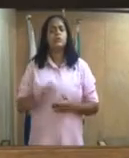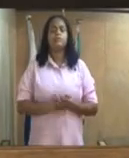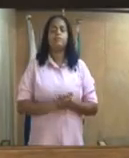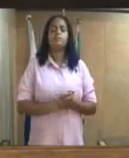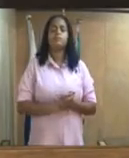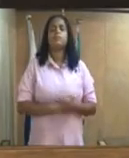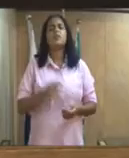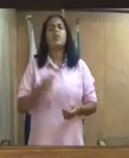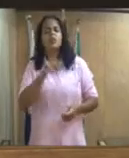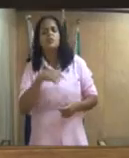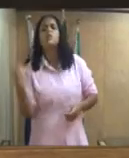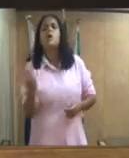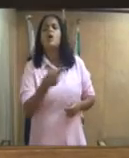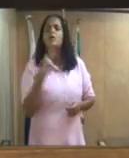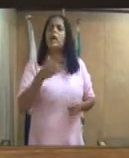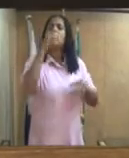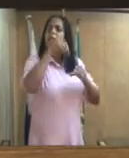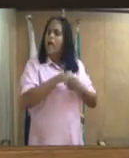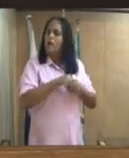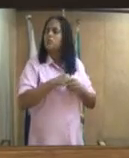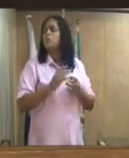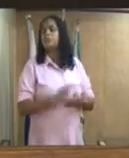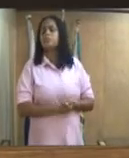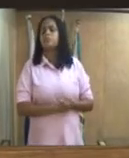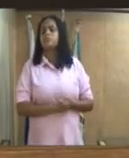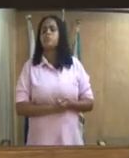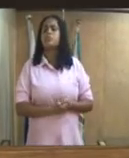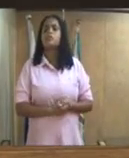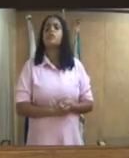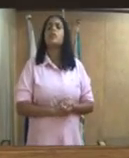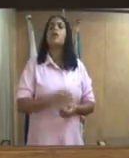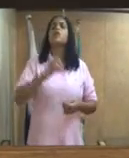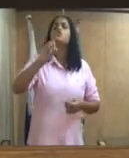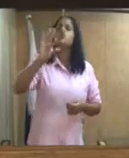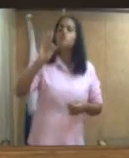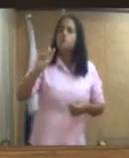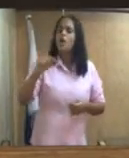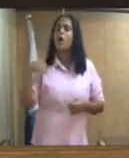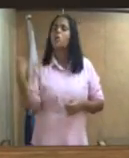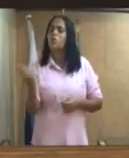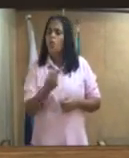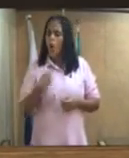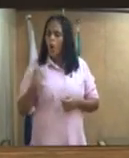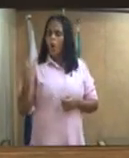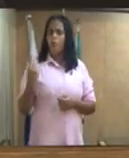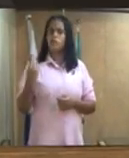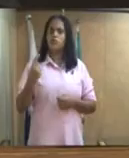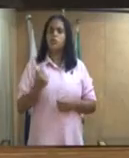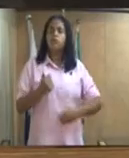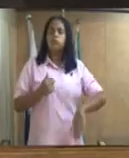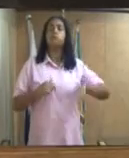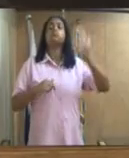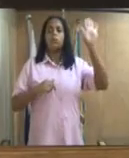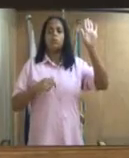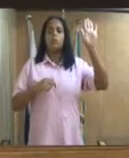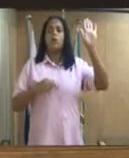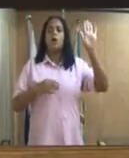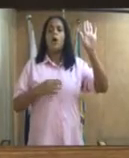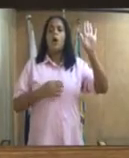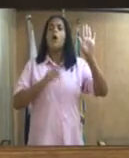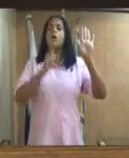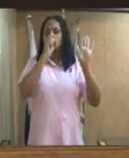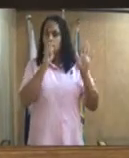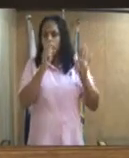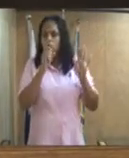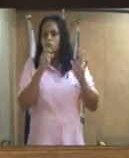o regimento interno dessa casa, que no dia da posse, todos nós juramos seguir o regimento interno